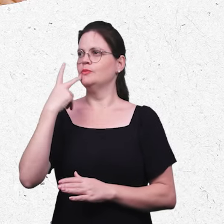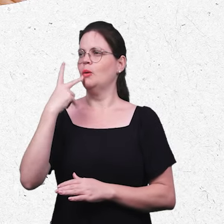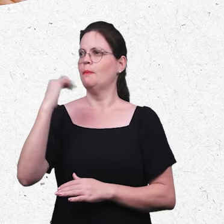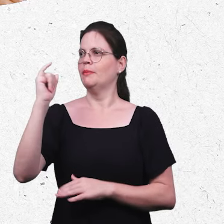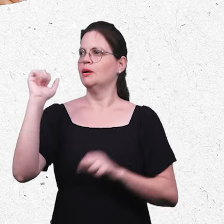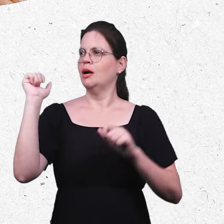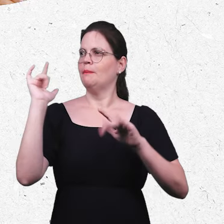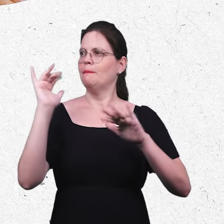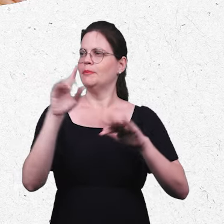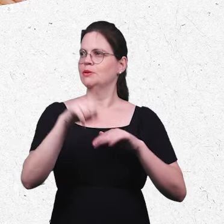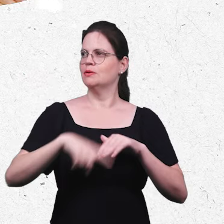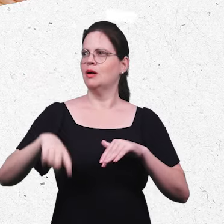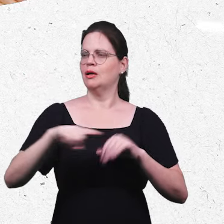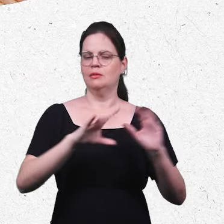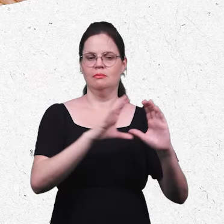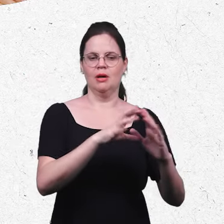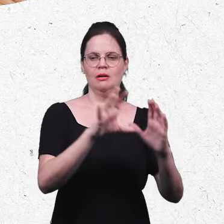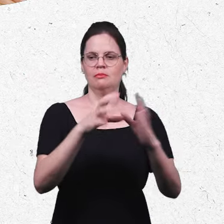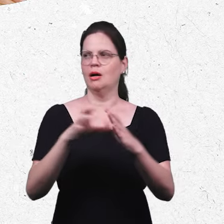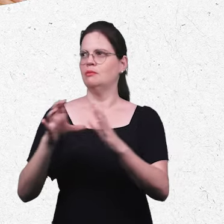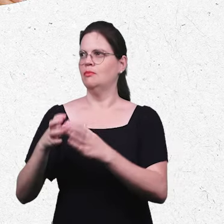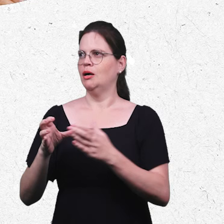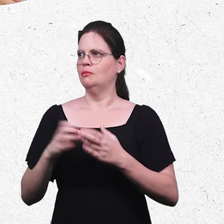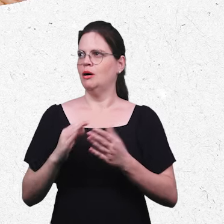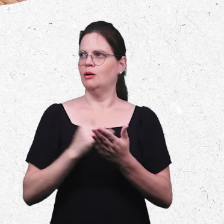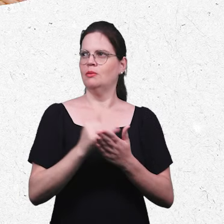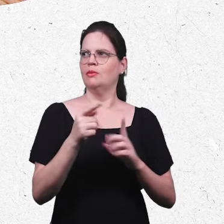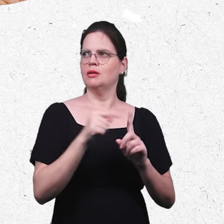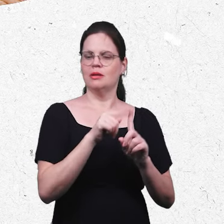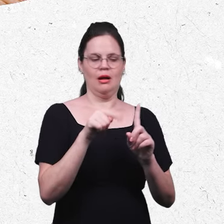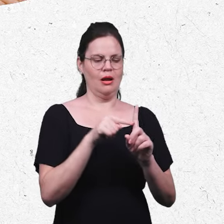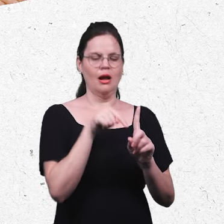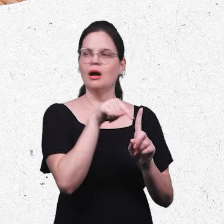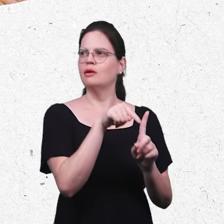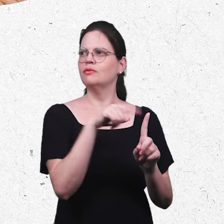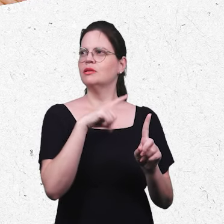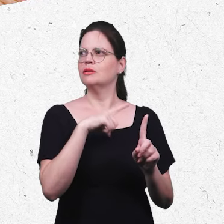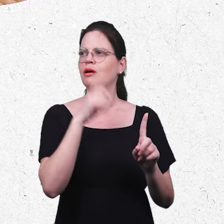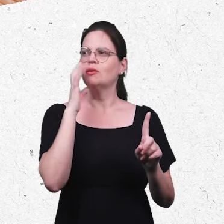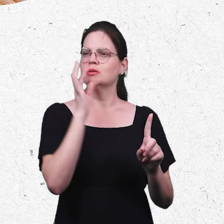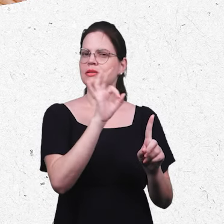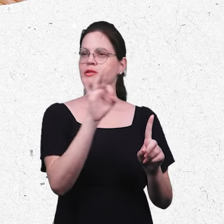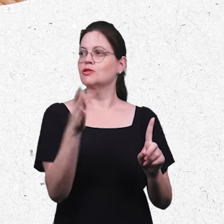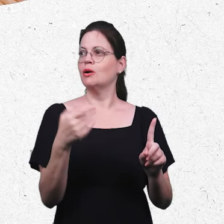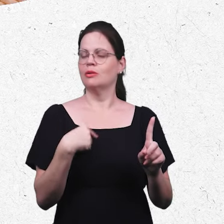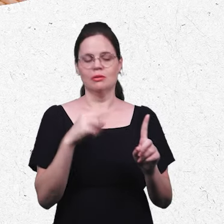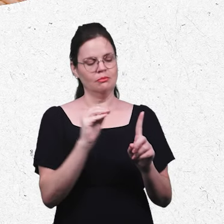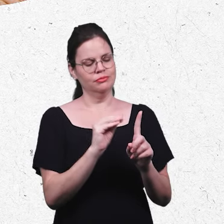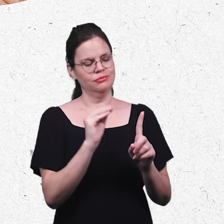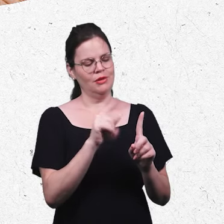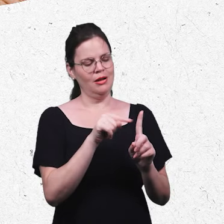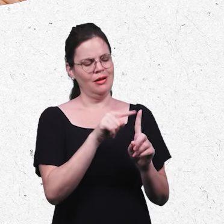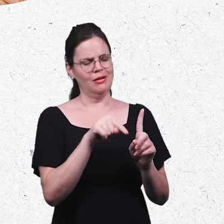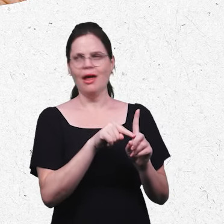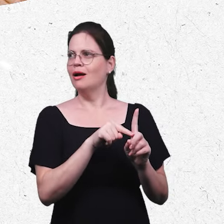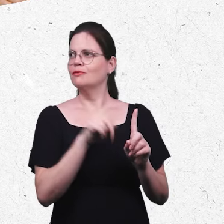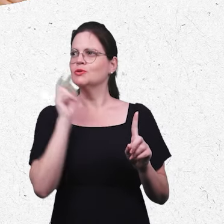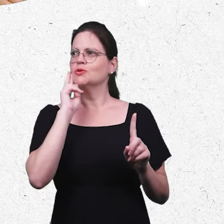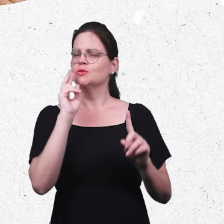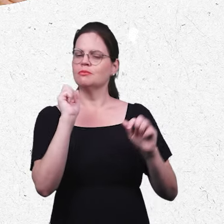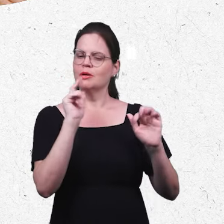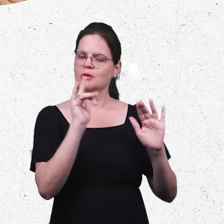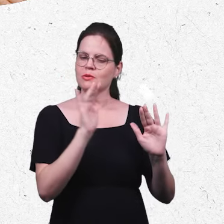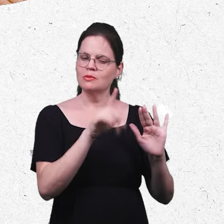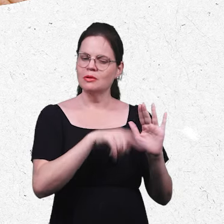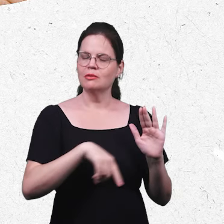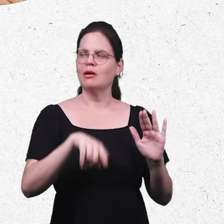pedimos a Tua bênção, Senhor, para todas as grávidas, Senhor, aquelas que estão nos assistindo, Senhor, que encontra gestante, que o